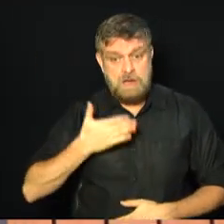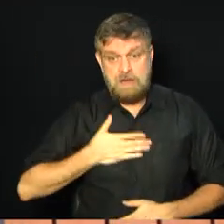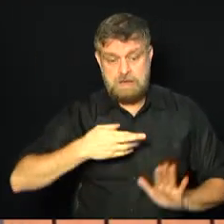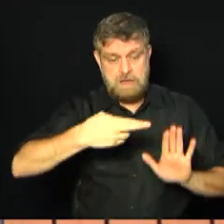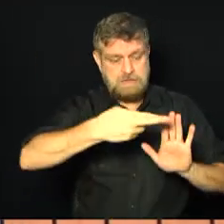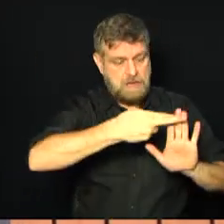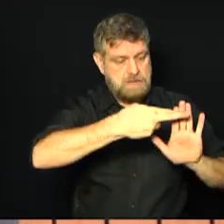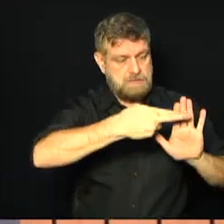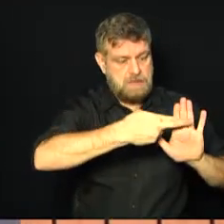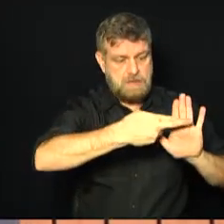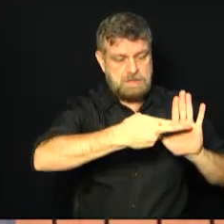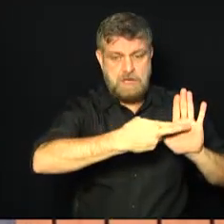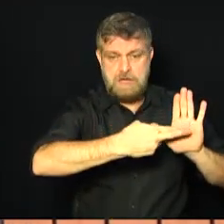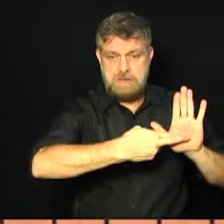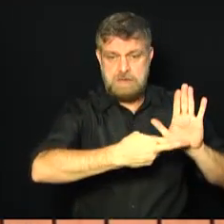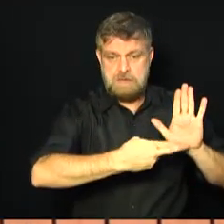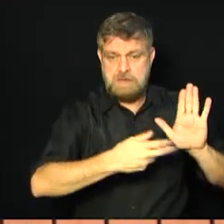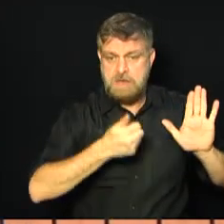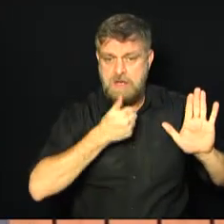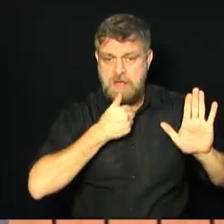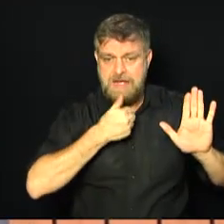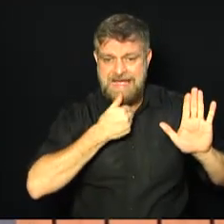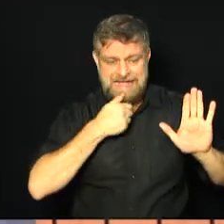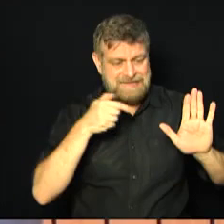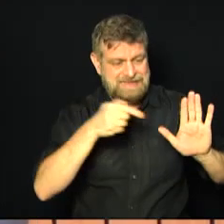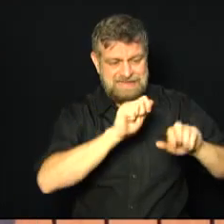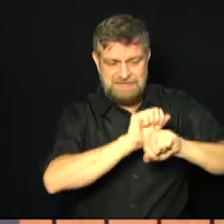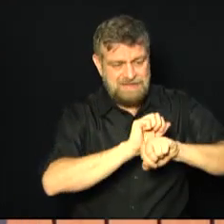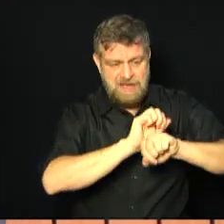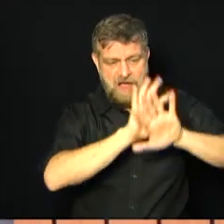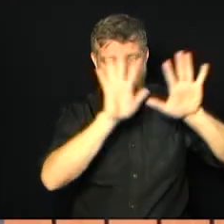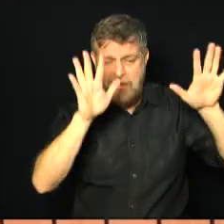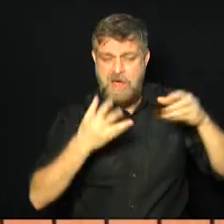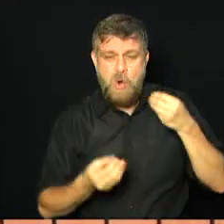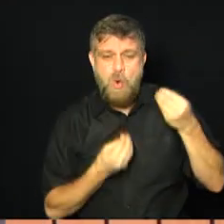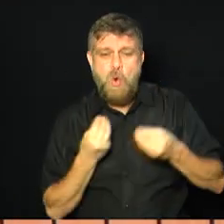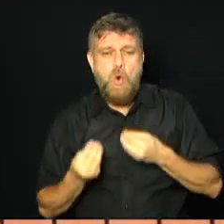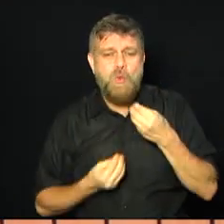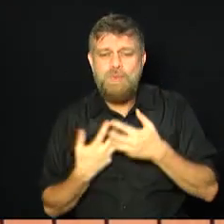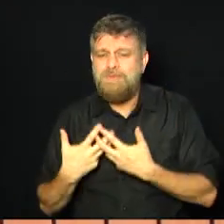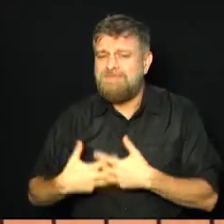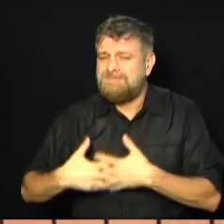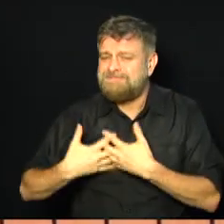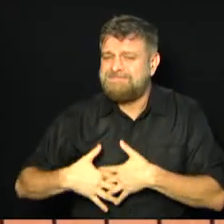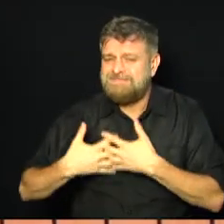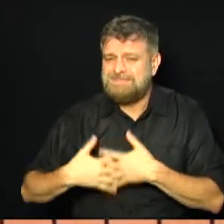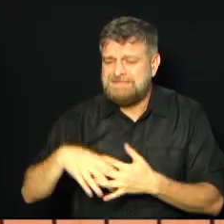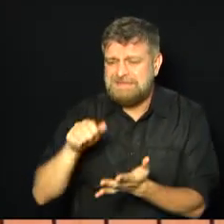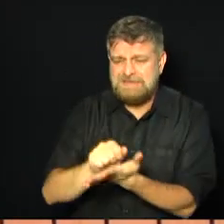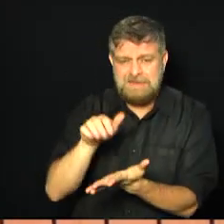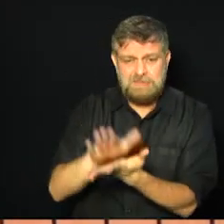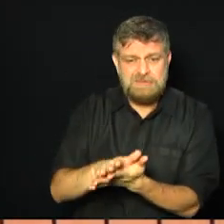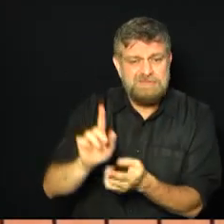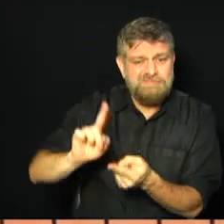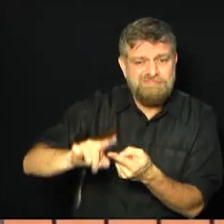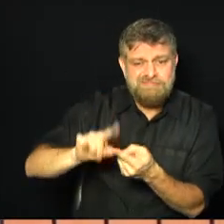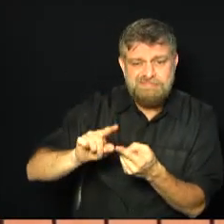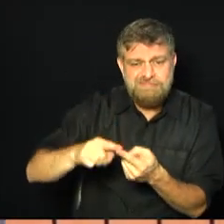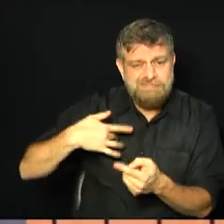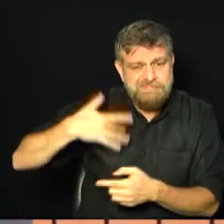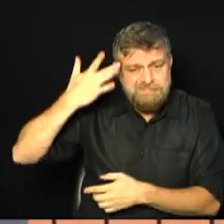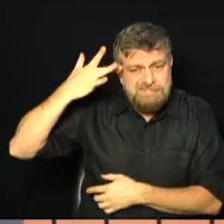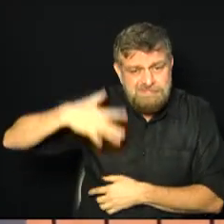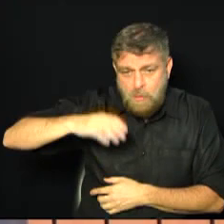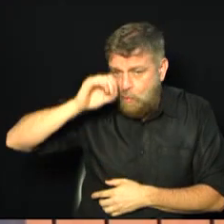tem e ainda não está tão claro como isso vai ser atuado, como que vai ser aplicado as multas. Mas eu acredito que vai trazer